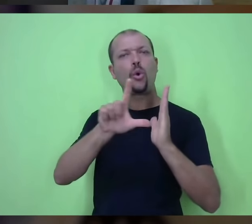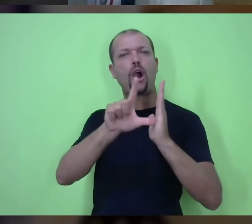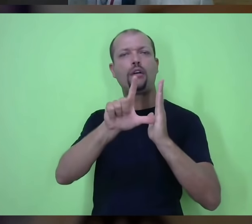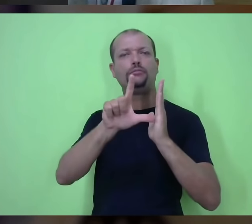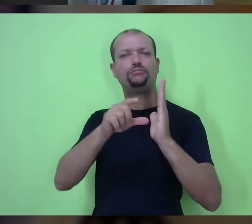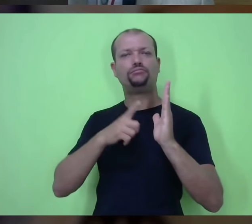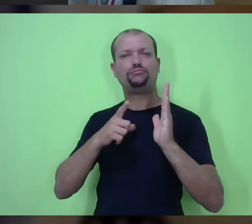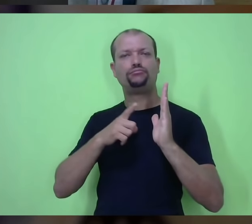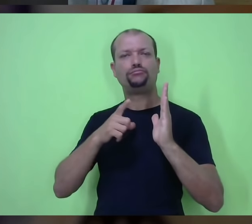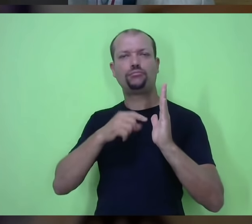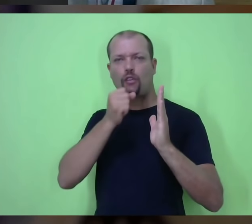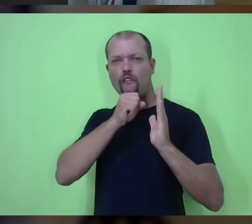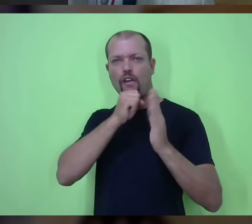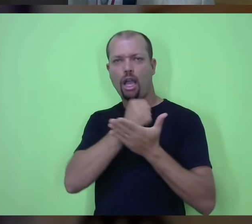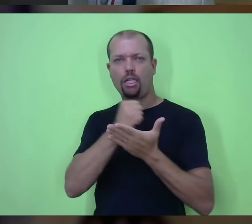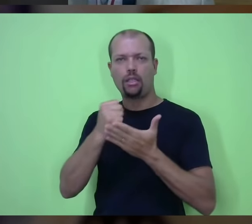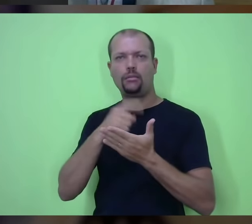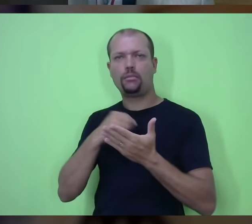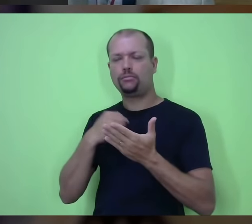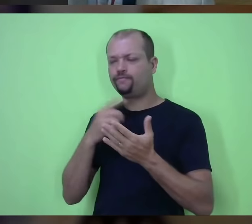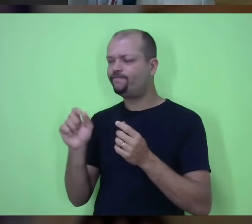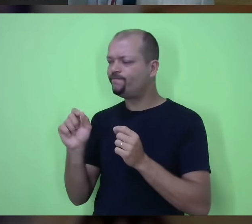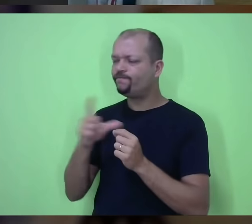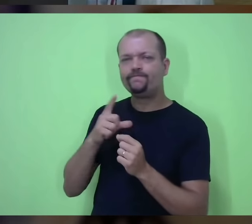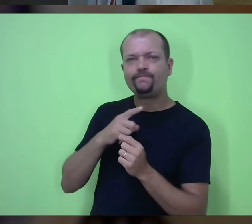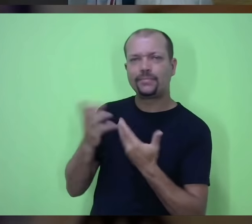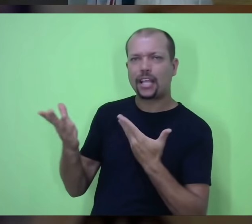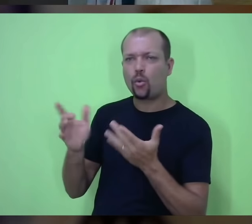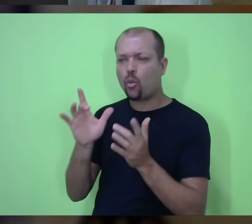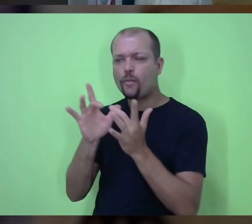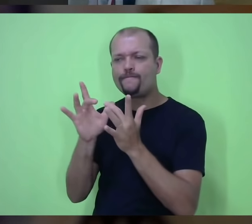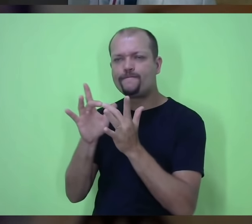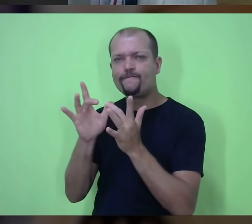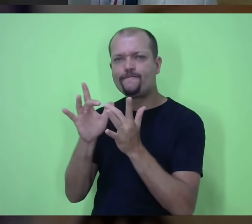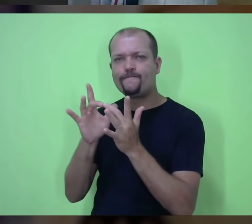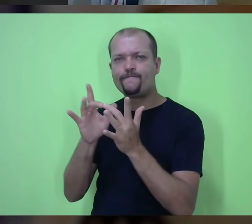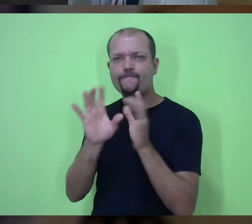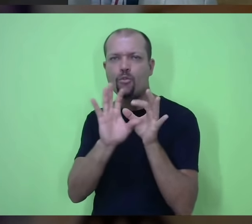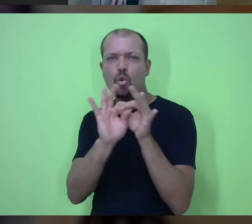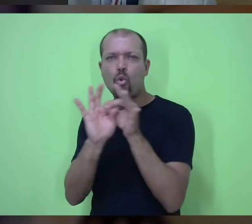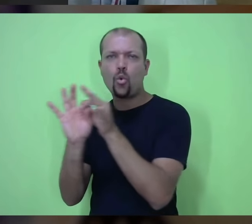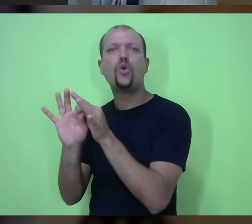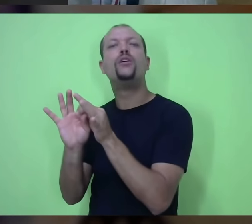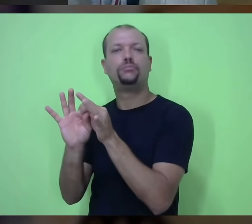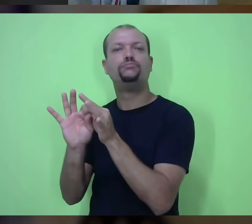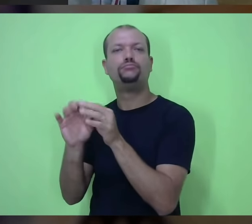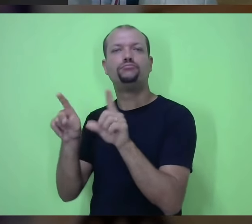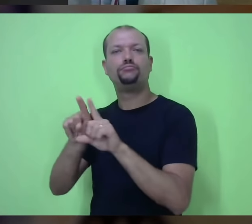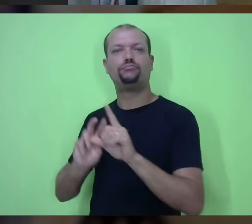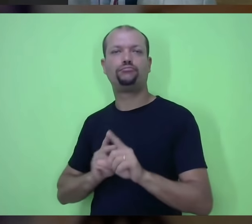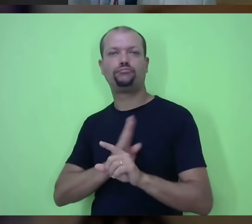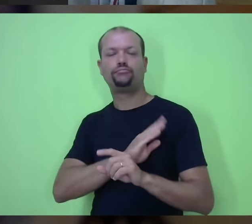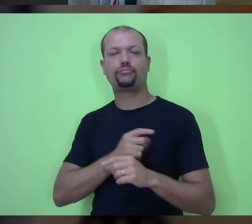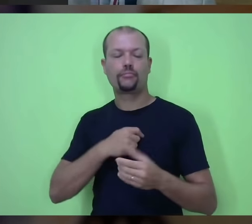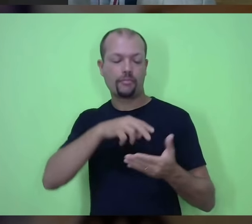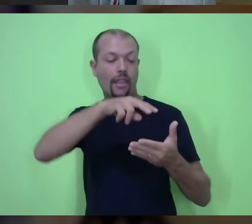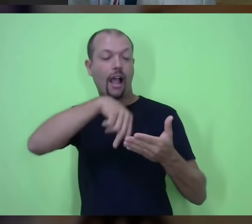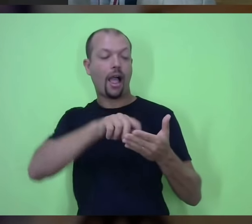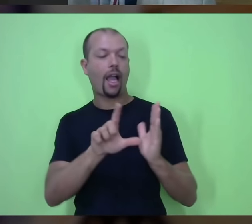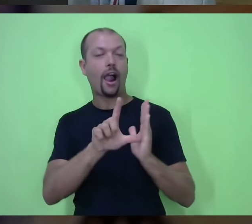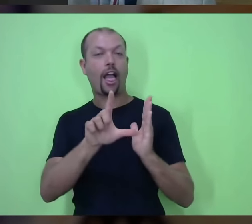de Levítico no Antigo Testamento com uma relação muito forte com a epístola de Hebreus. Pastor Bruno, lendo ali